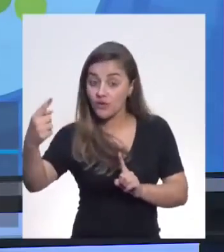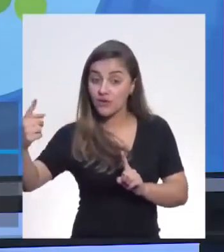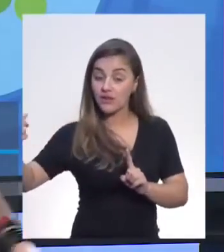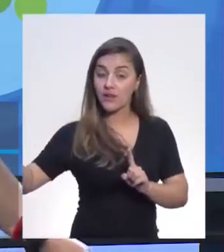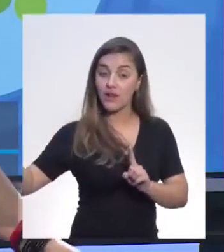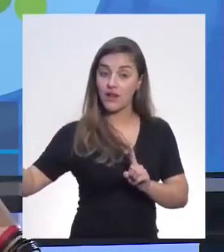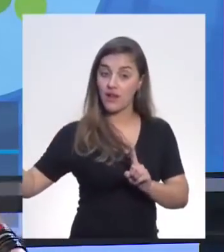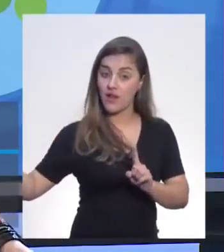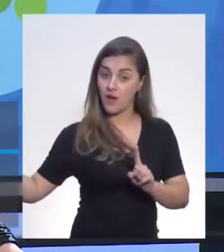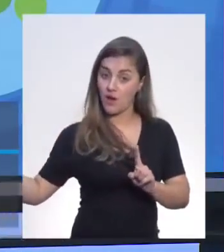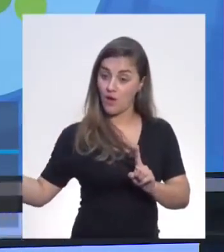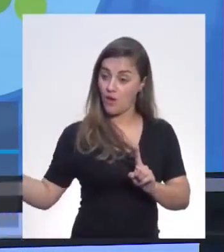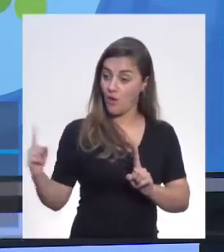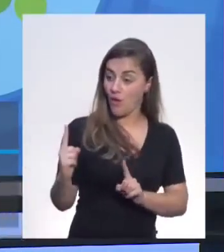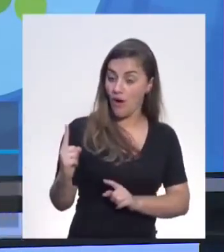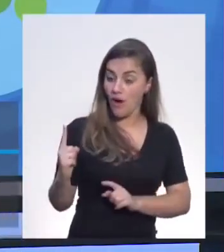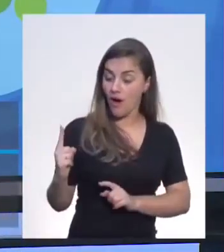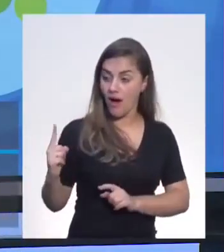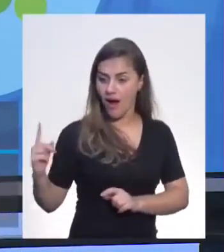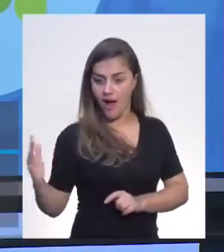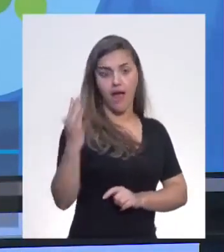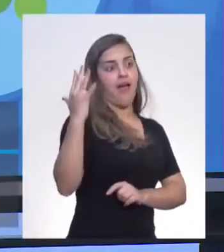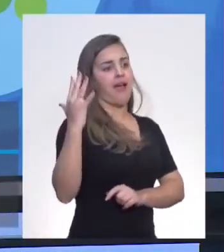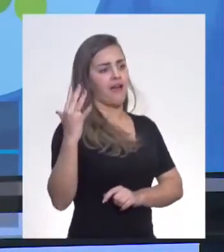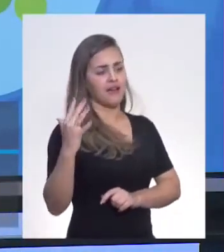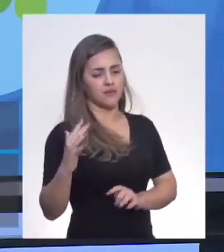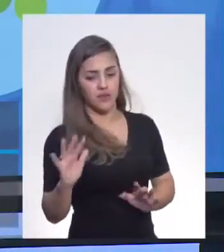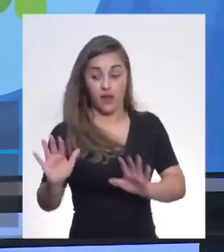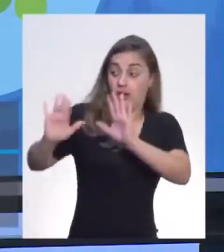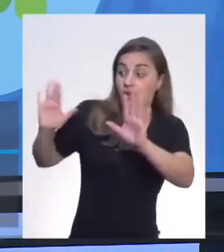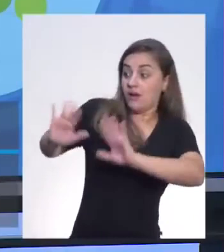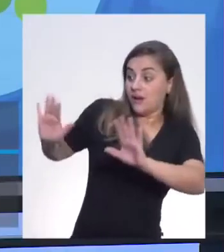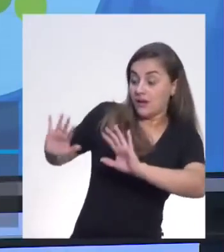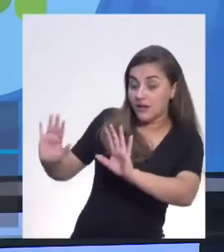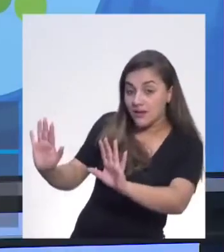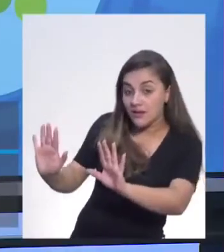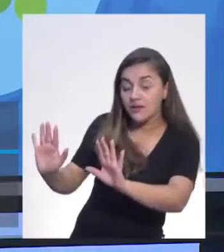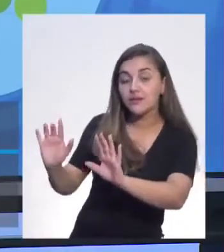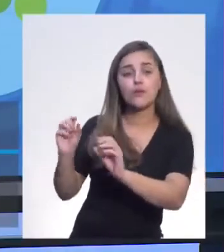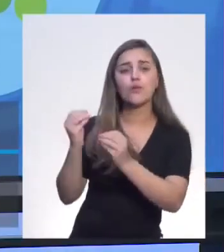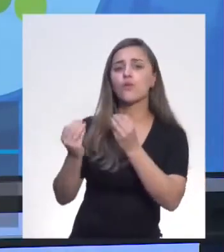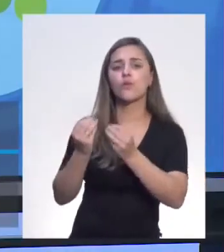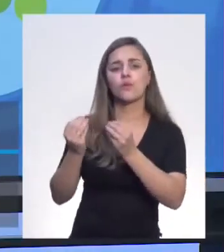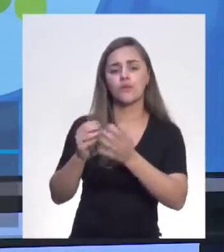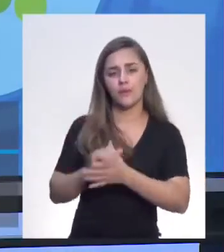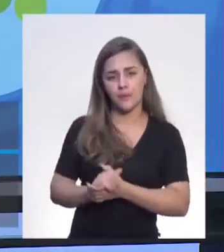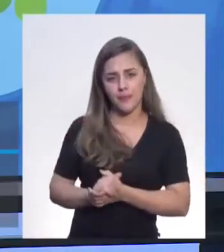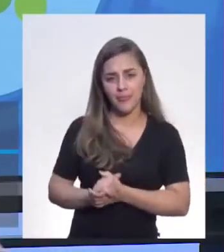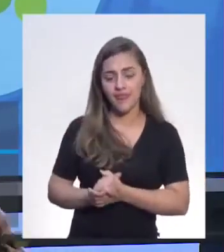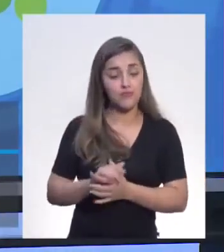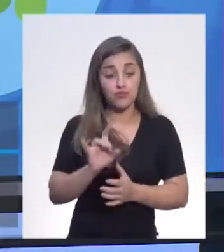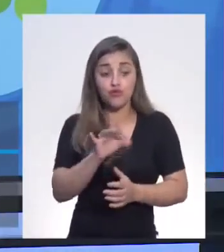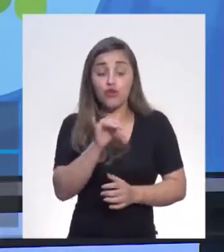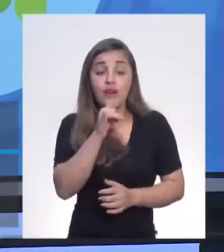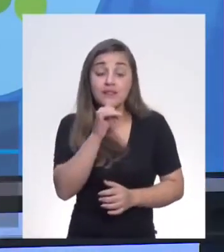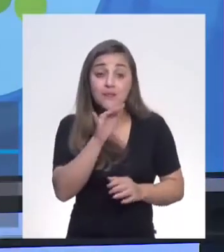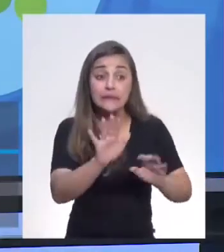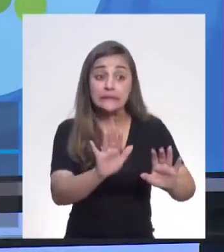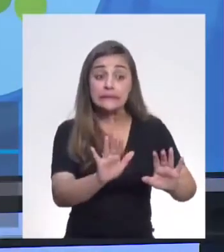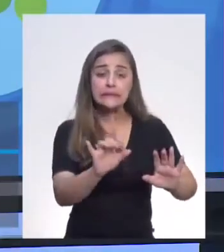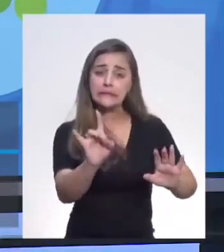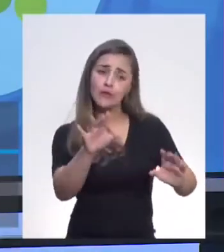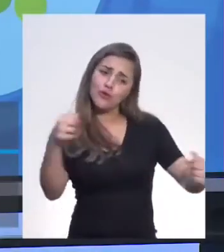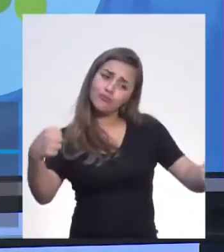conhece e faz assim para você. O que você vai fazer? Você vai se defender? Você vai se recuar? E às vezes eu só queria te falar high